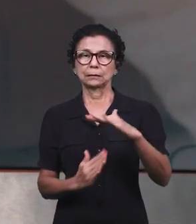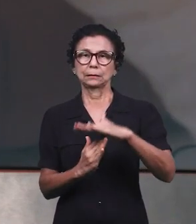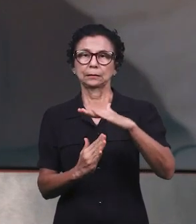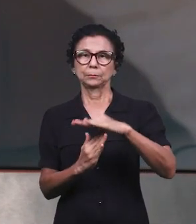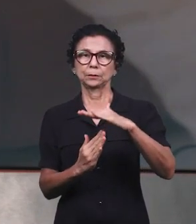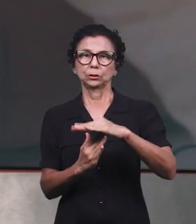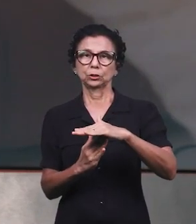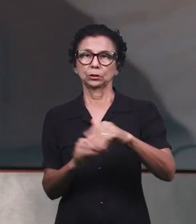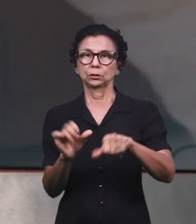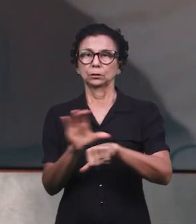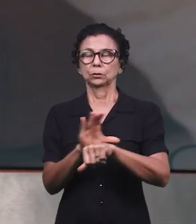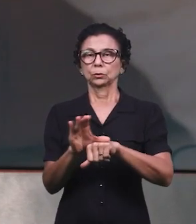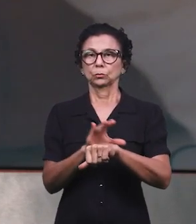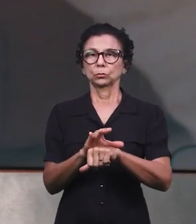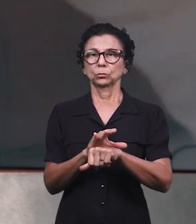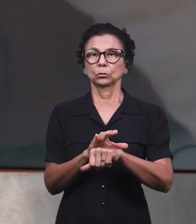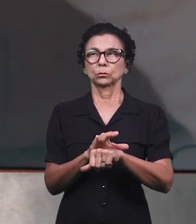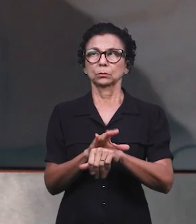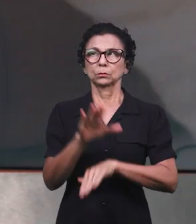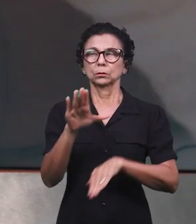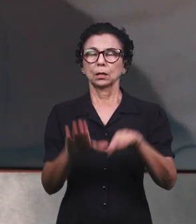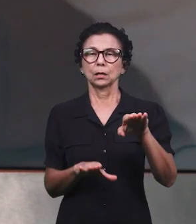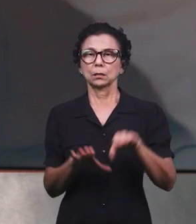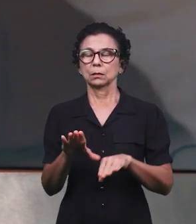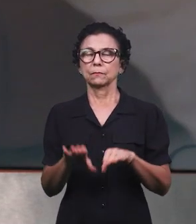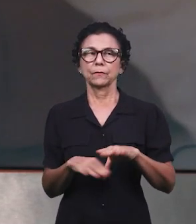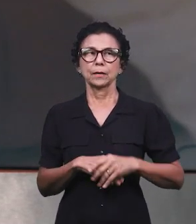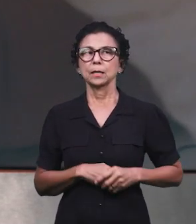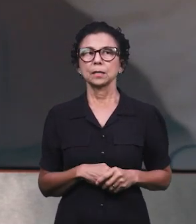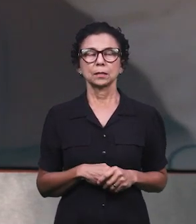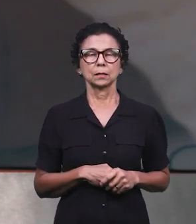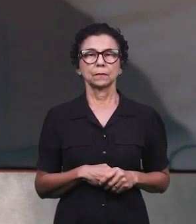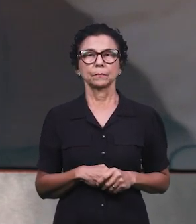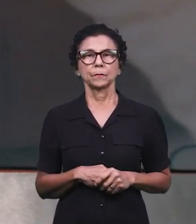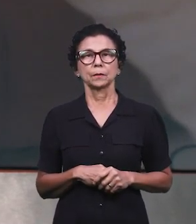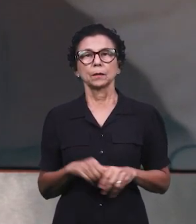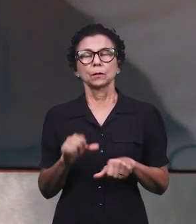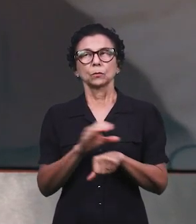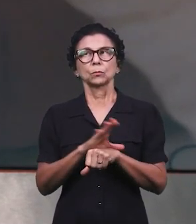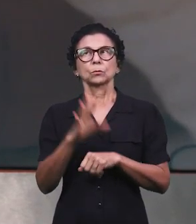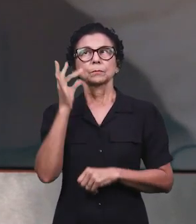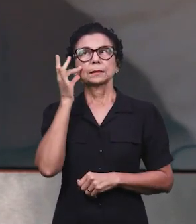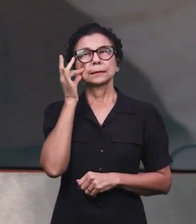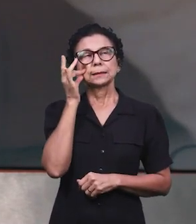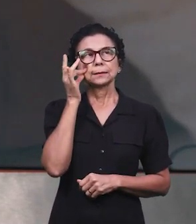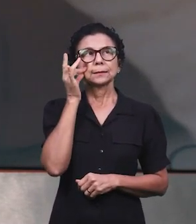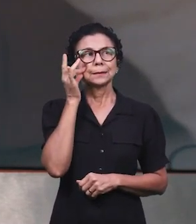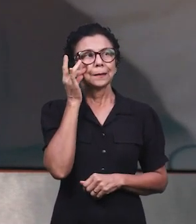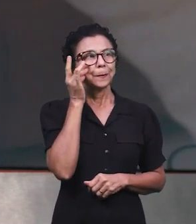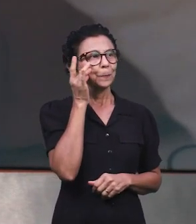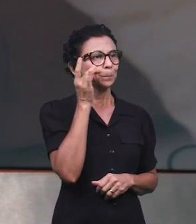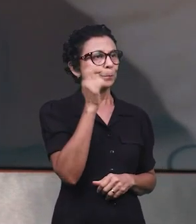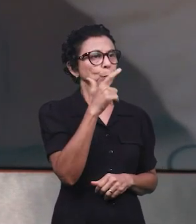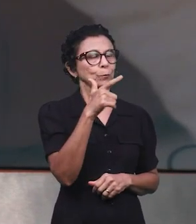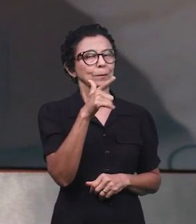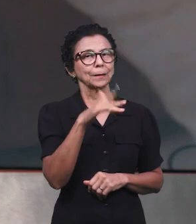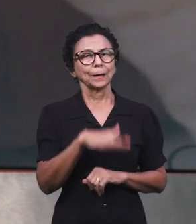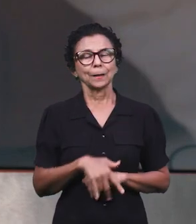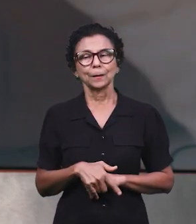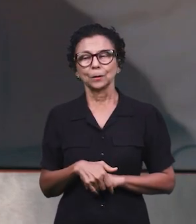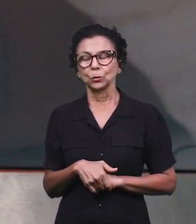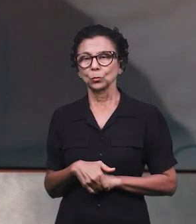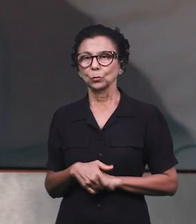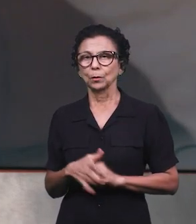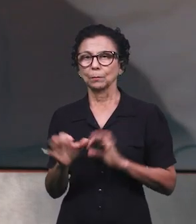certo? Você às vezes não vai encontrar num curso presencial uma preparação sólida, completa para